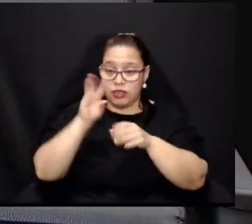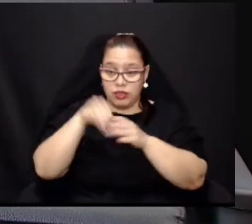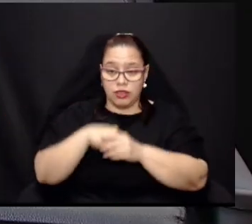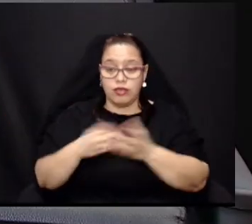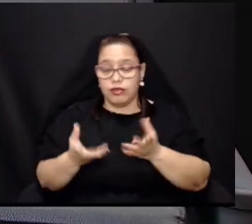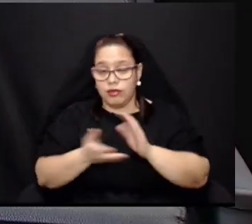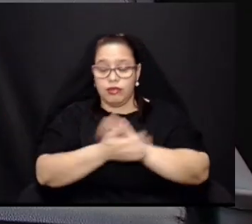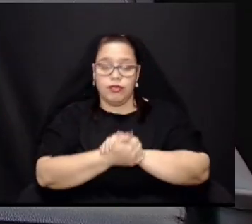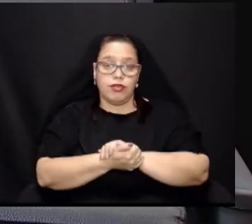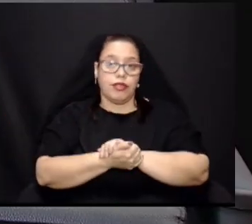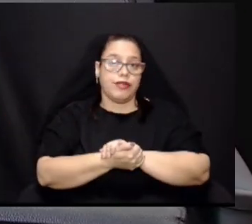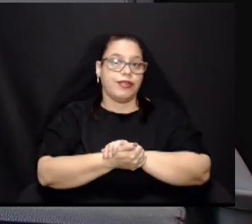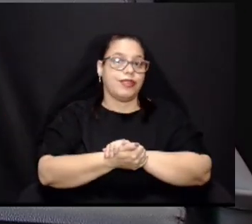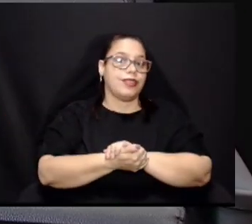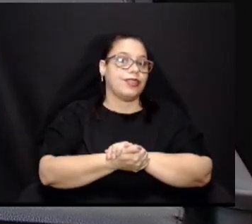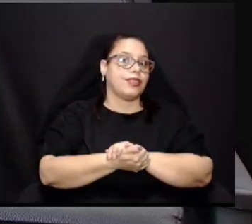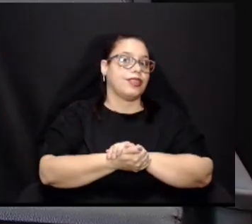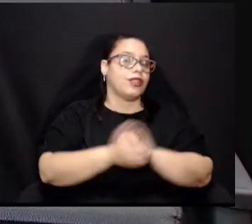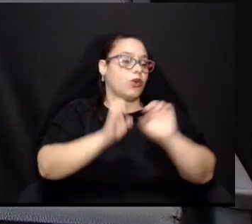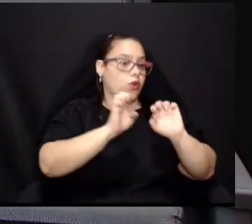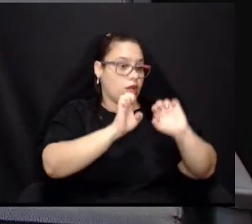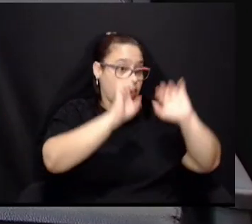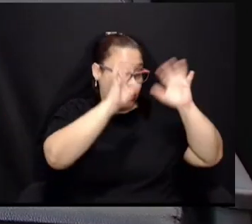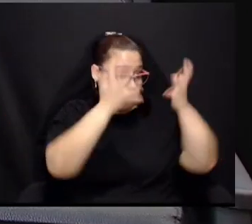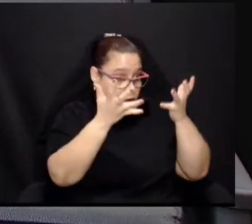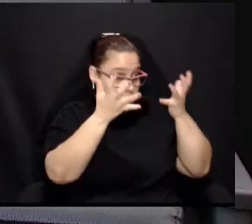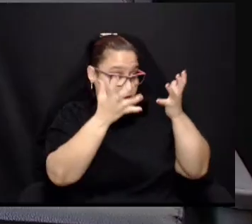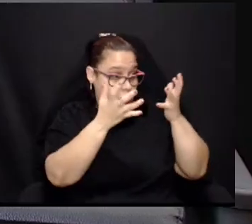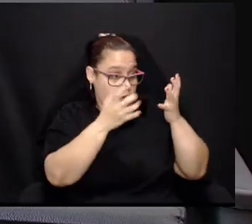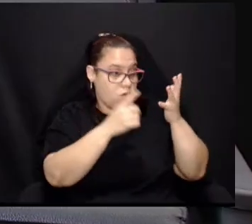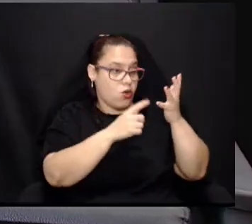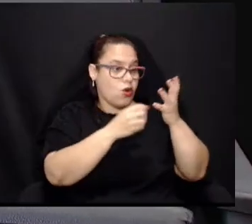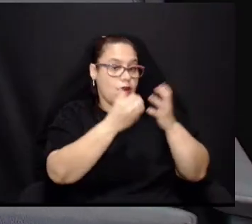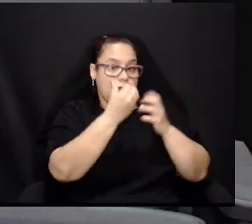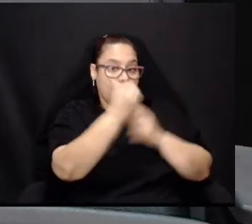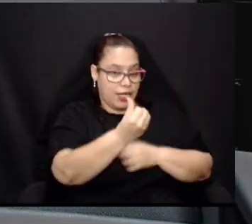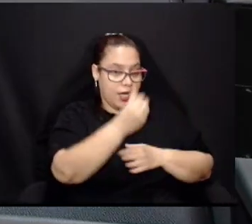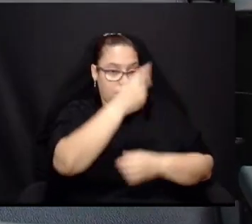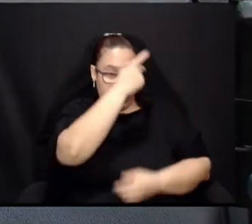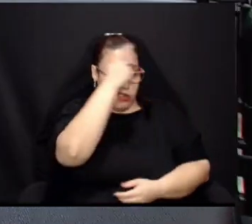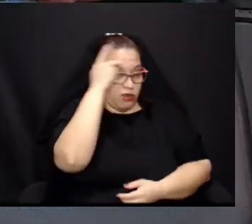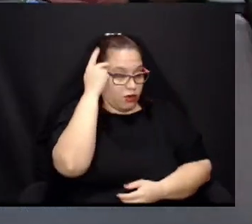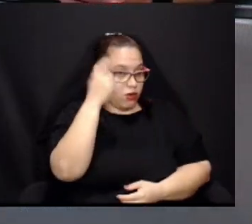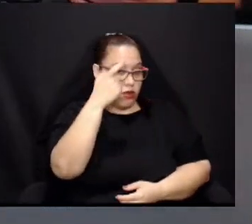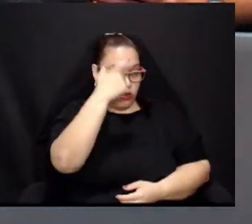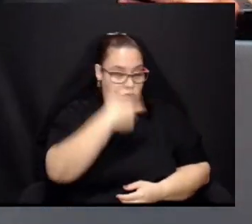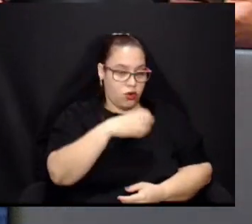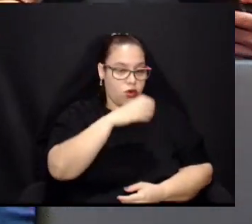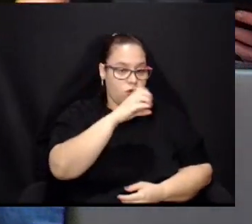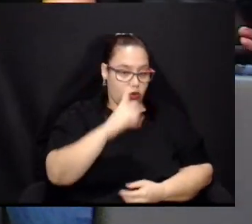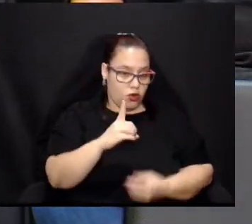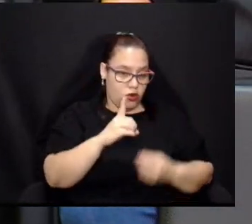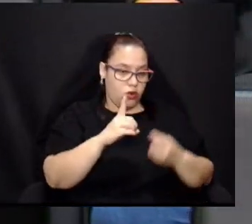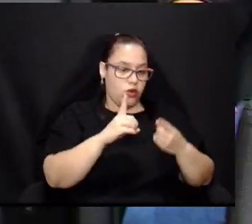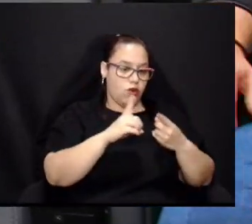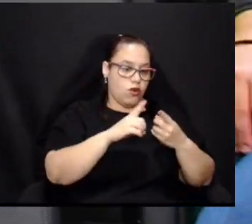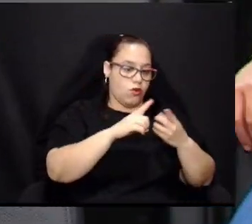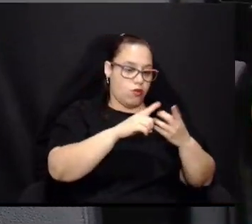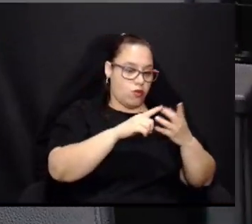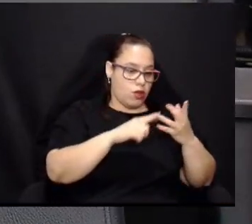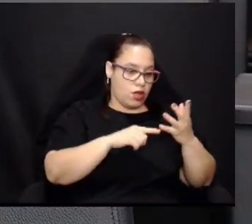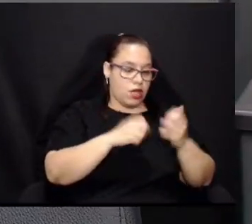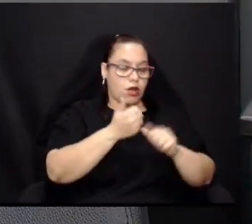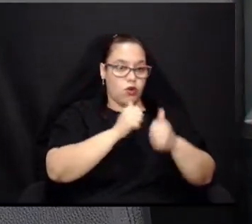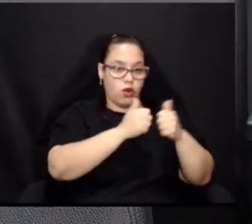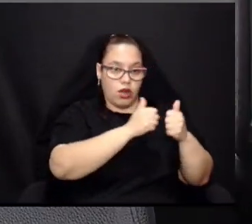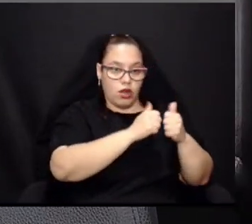Exatamente. O cerimonial é um setor composto por 6 pessoas, né? Atualmente sou eu como coordenador e temos mais 5 analistas, todos com